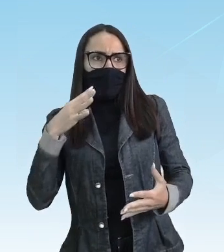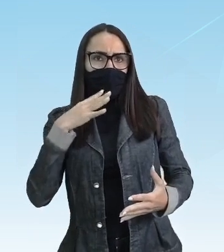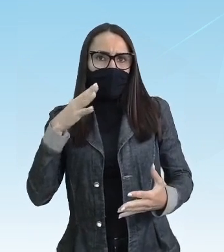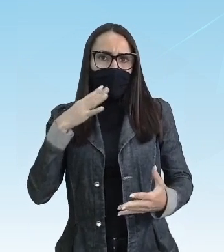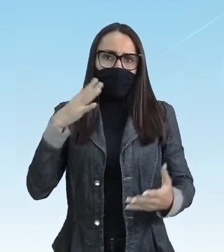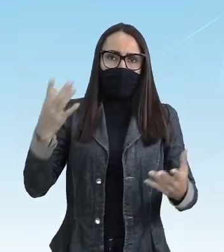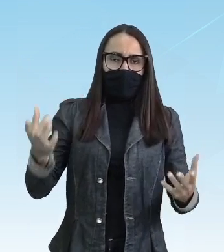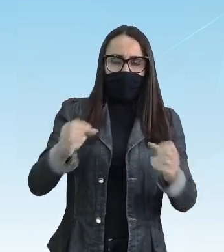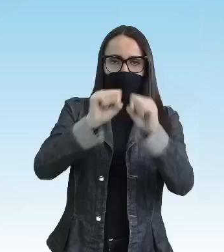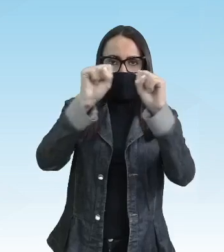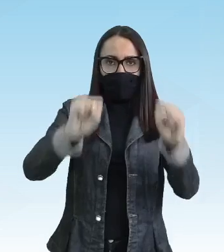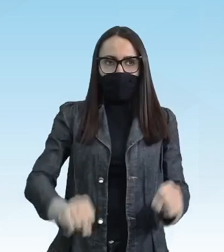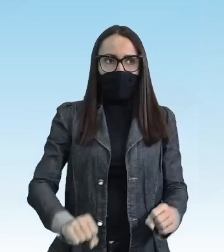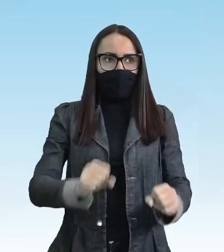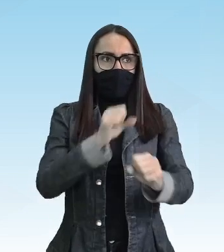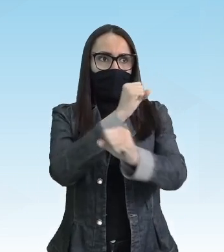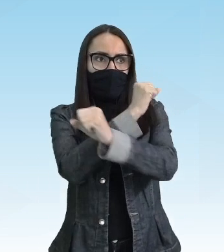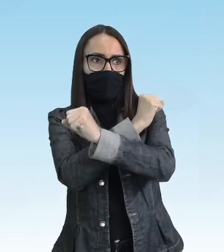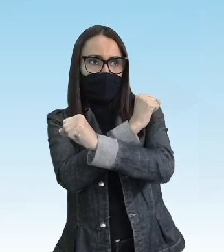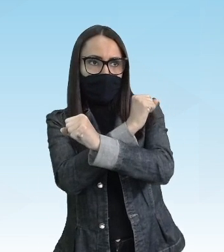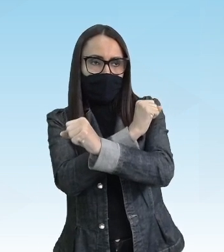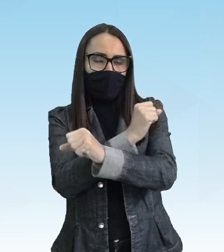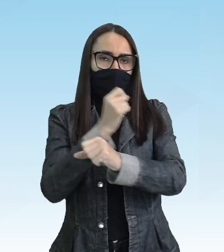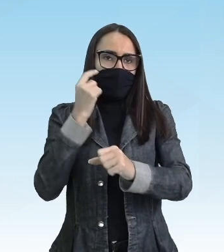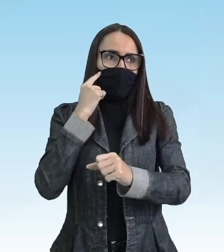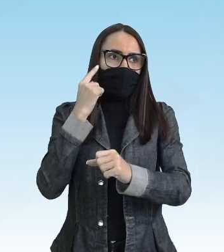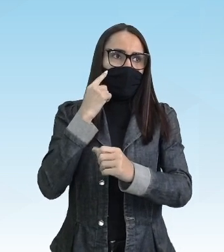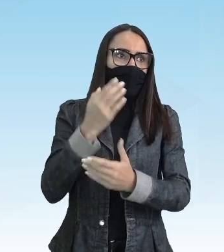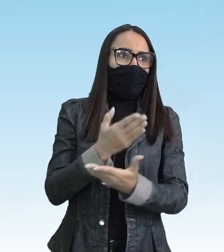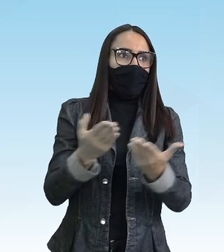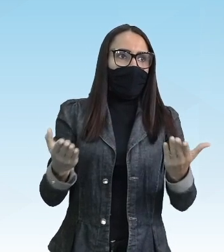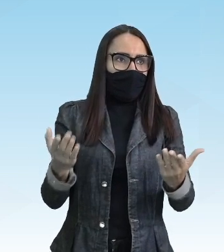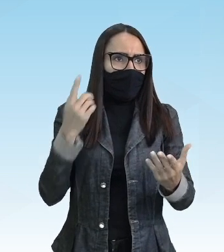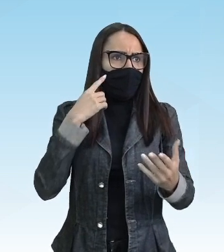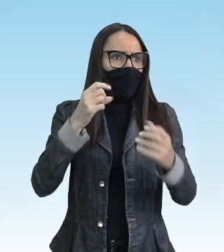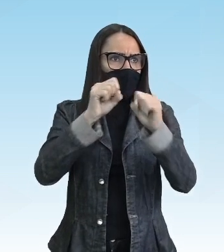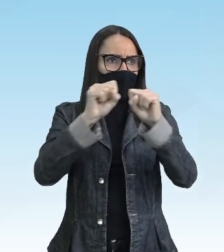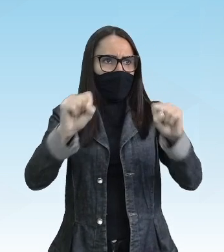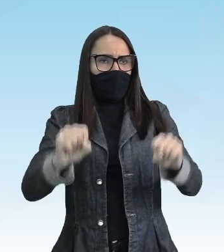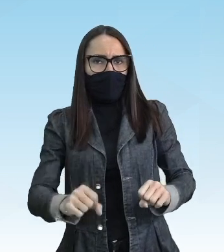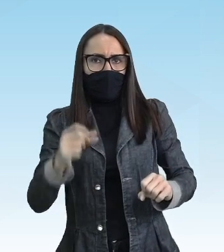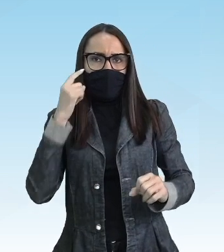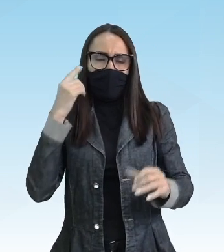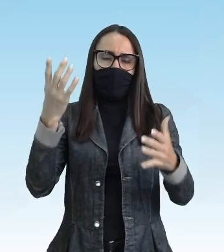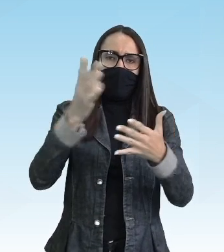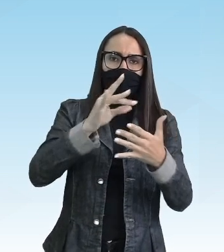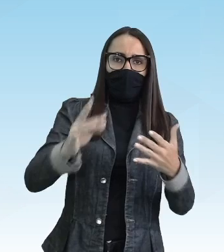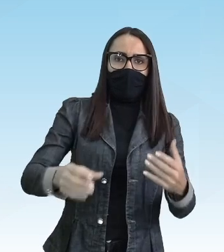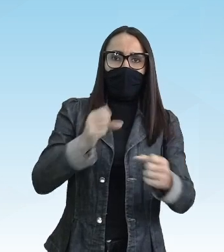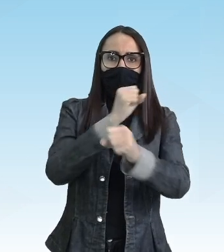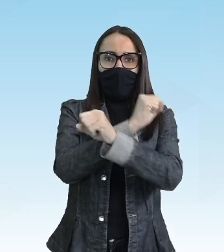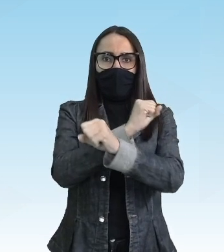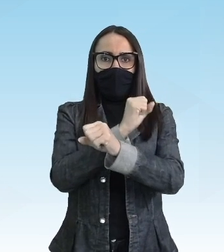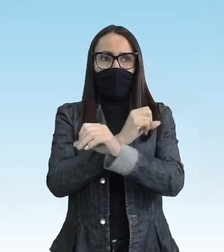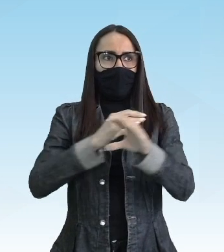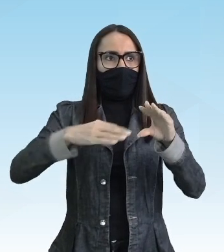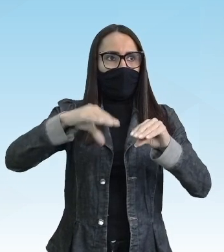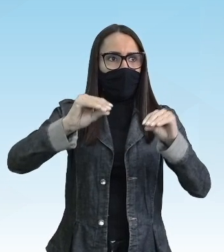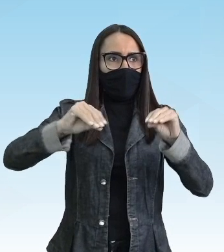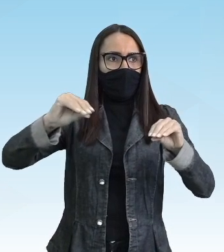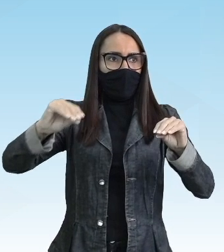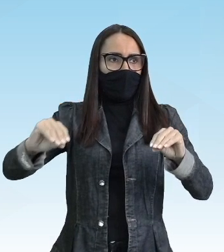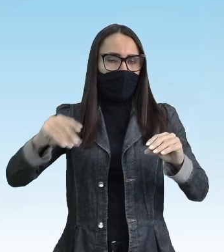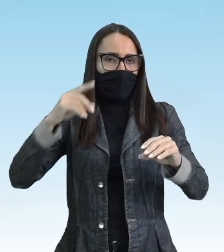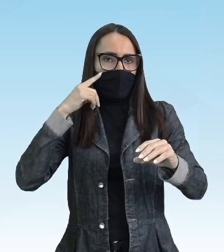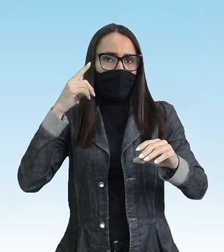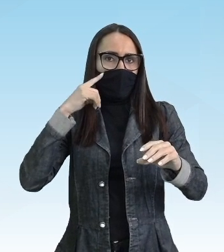ósseo, eu tenho que falar do sistema esquelético, que ele é constituído pelos ossos e cartilagem, que formam